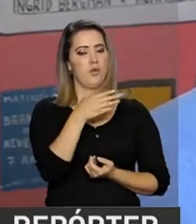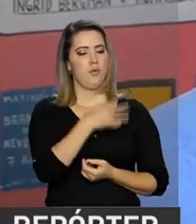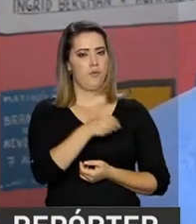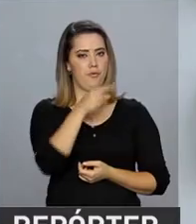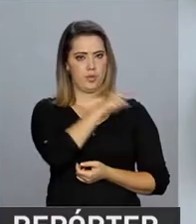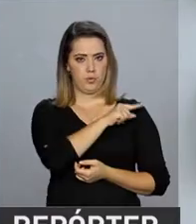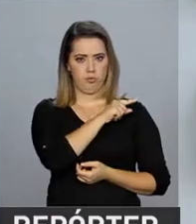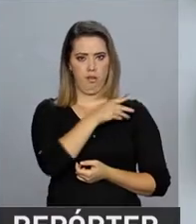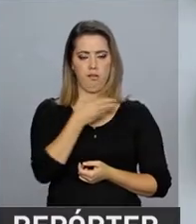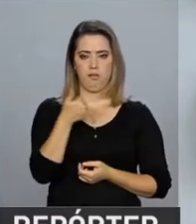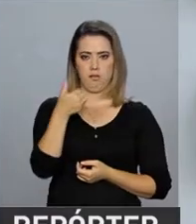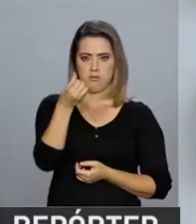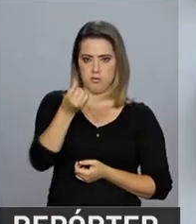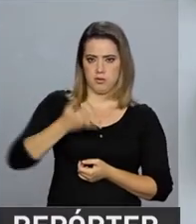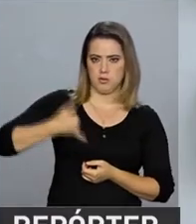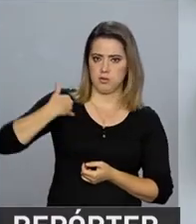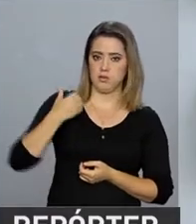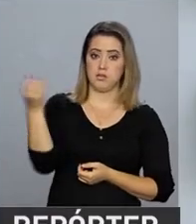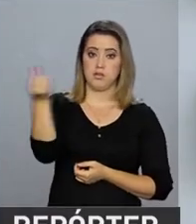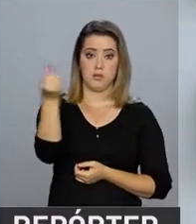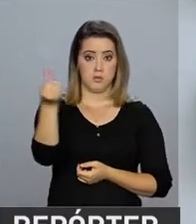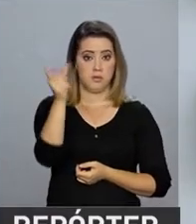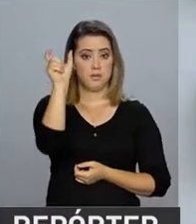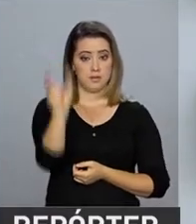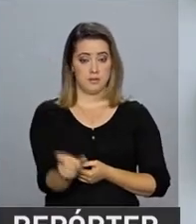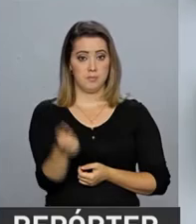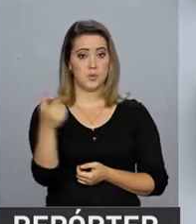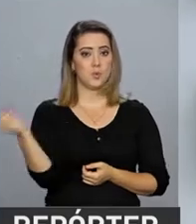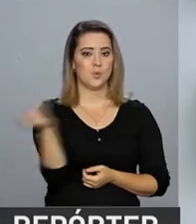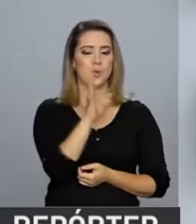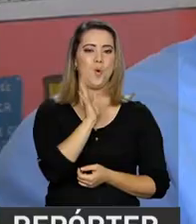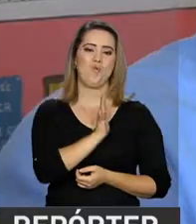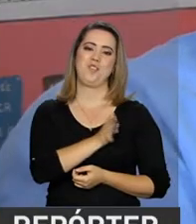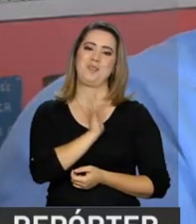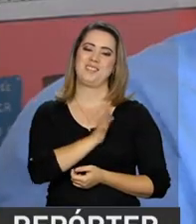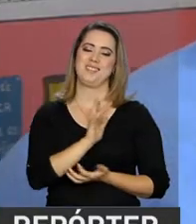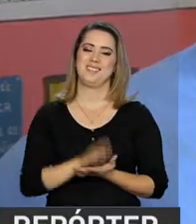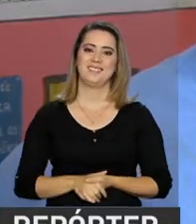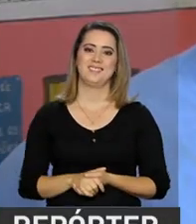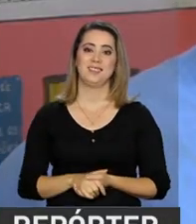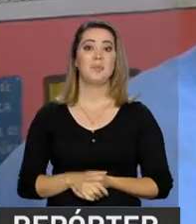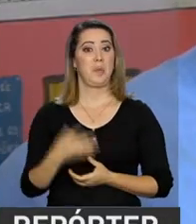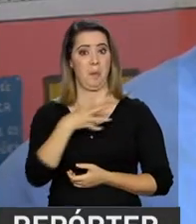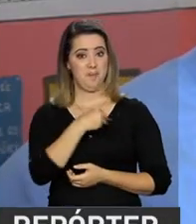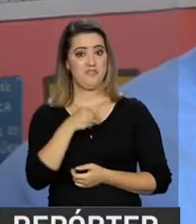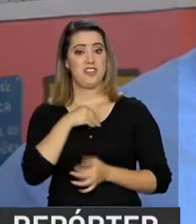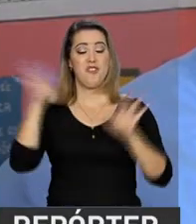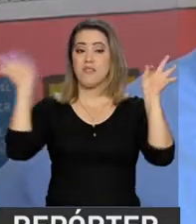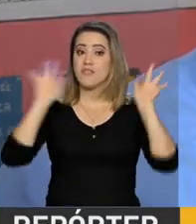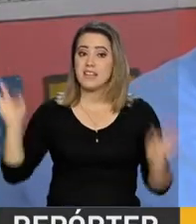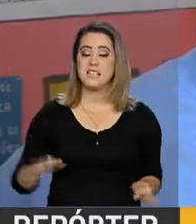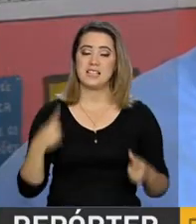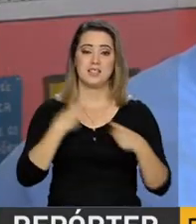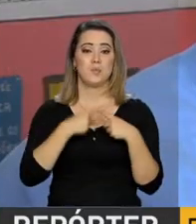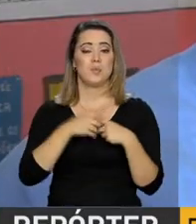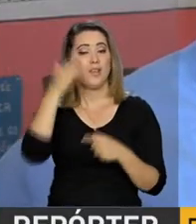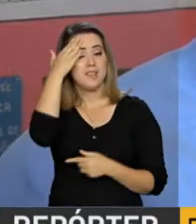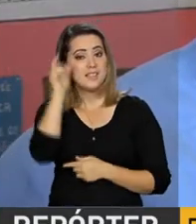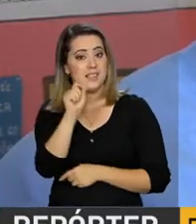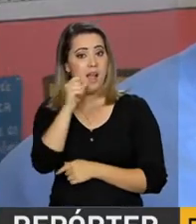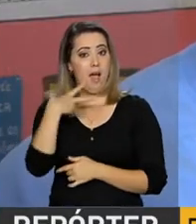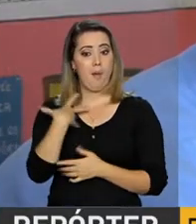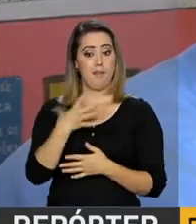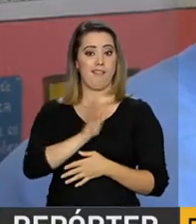elza foi o sexto paciente do ano a receber um novo coração ele está muito feliz em saber que ele vai sair dali assim